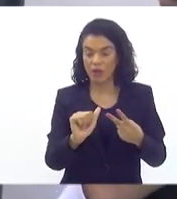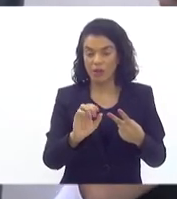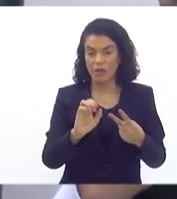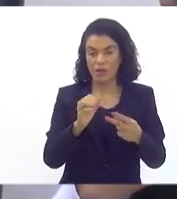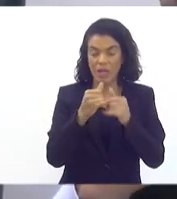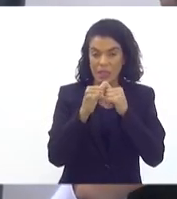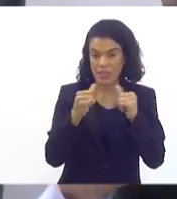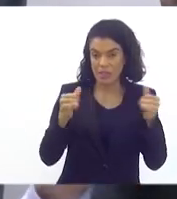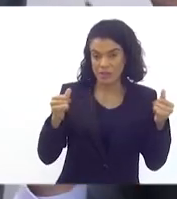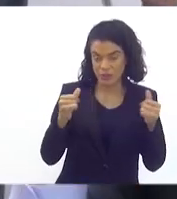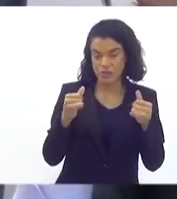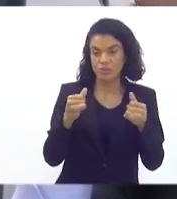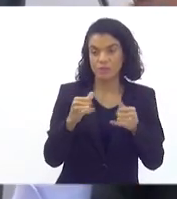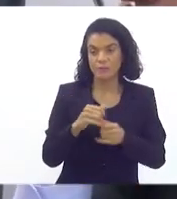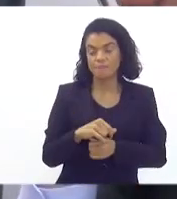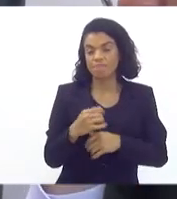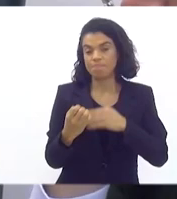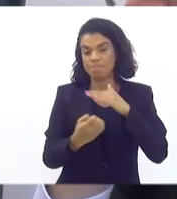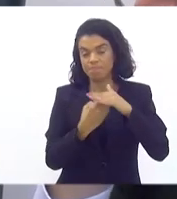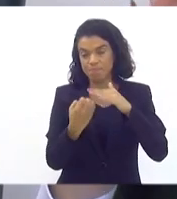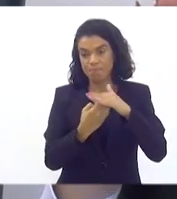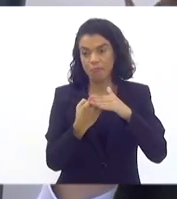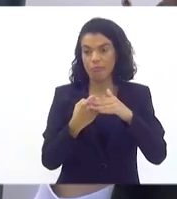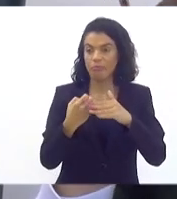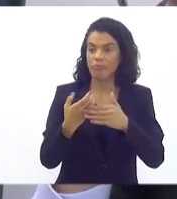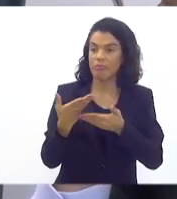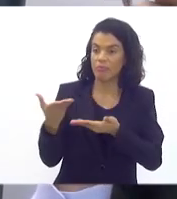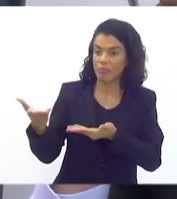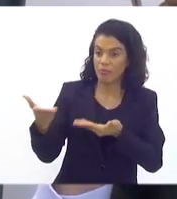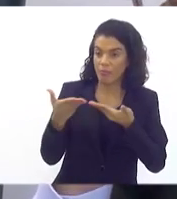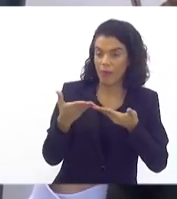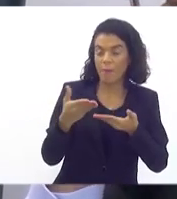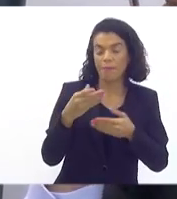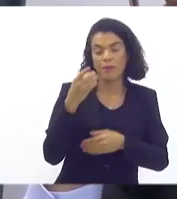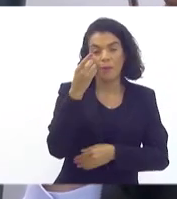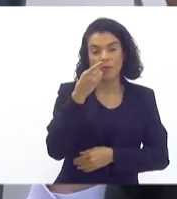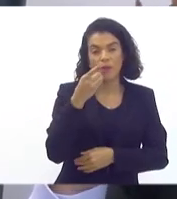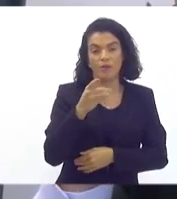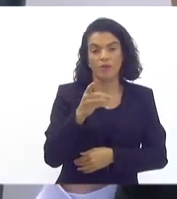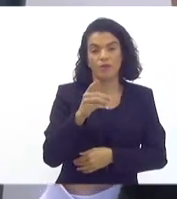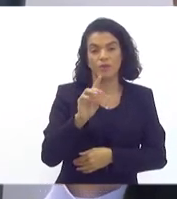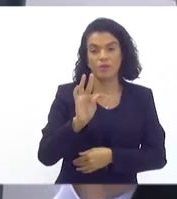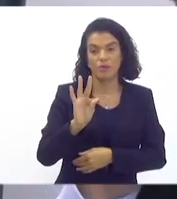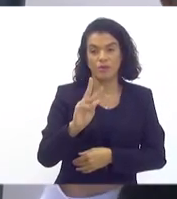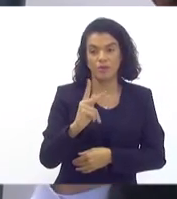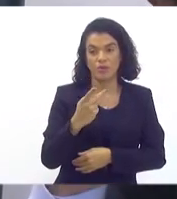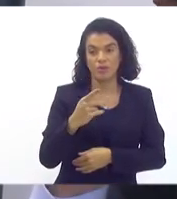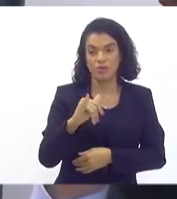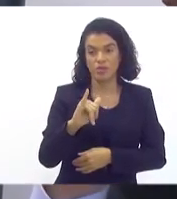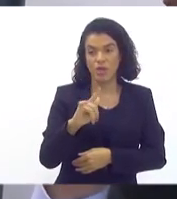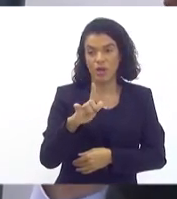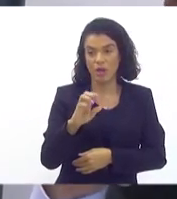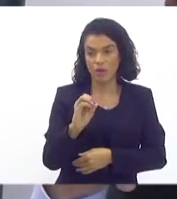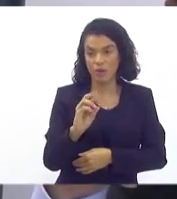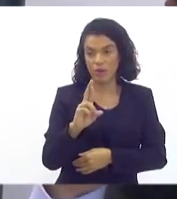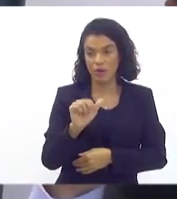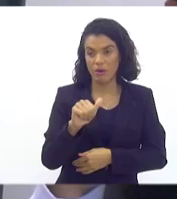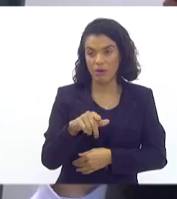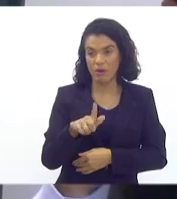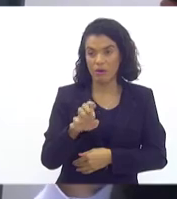empresas solicitadas aqui que ouvíssemos pelo Deputado Thiago Rangel para que possamos